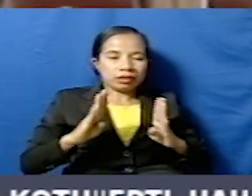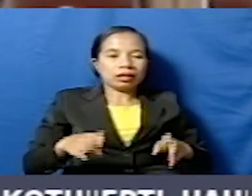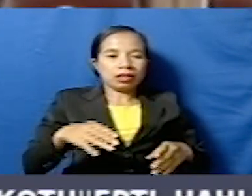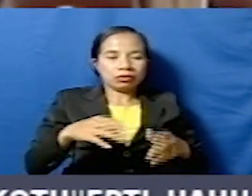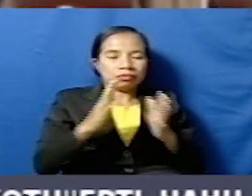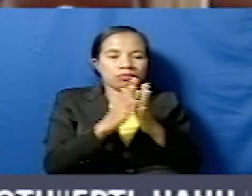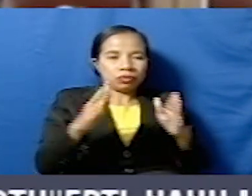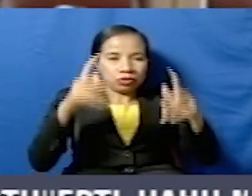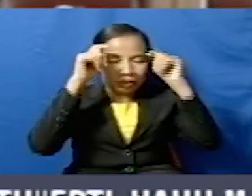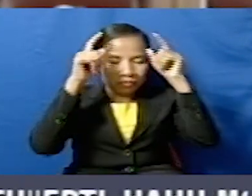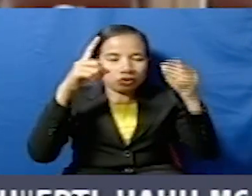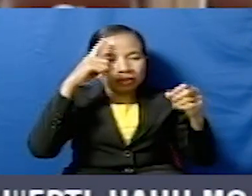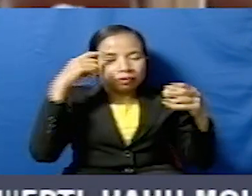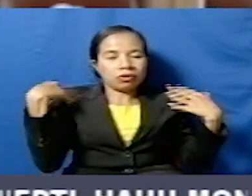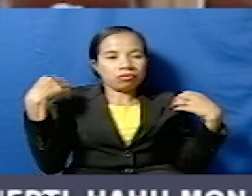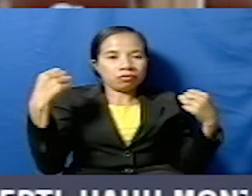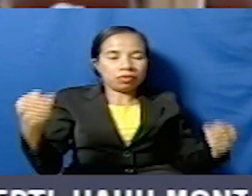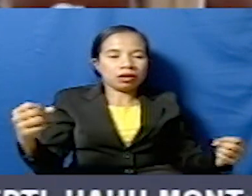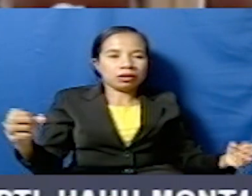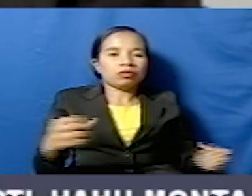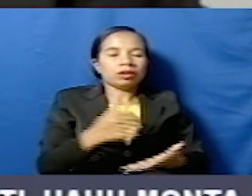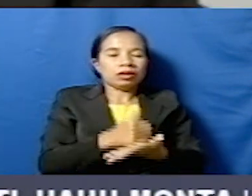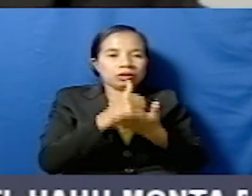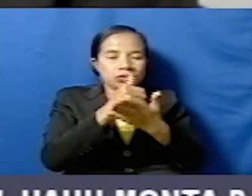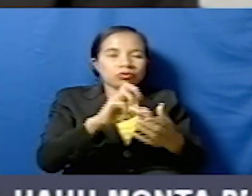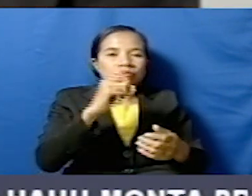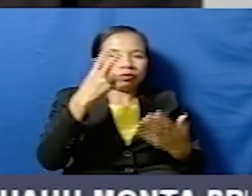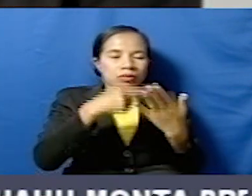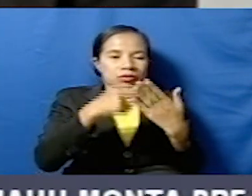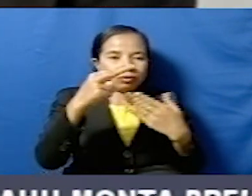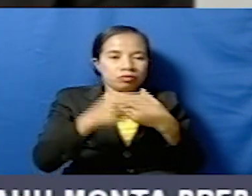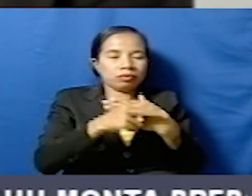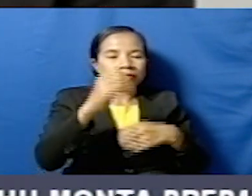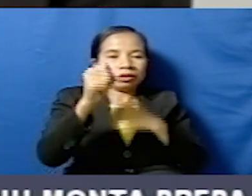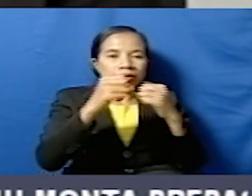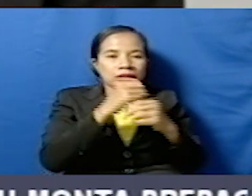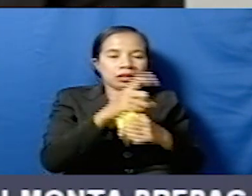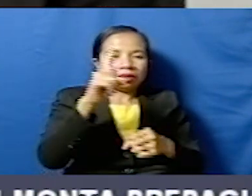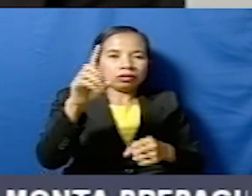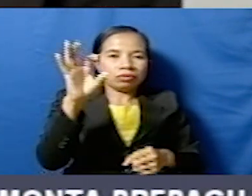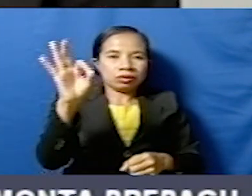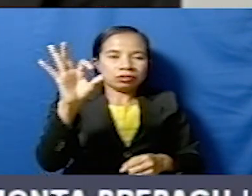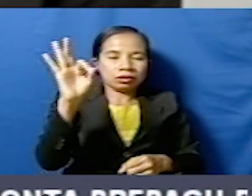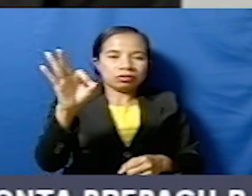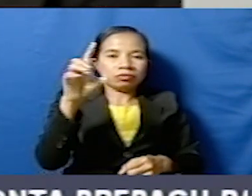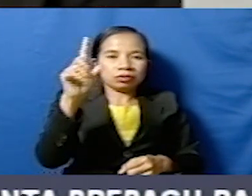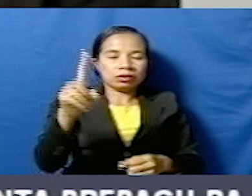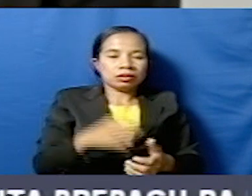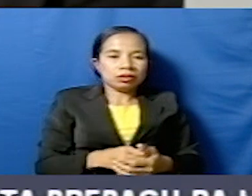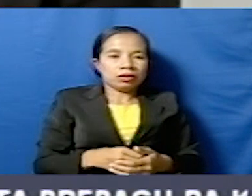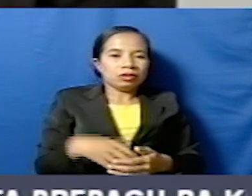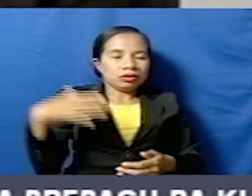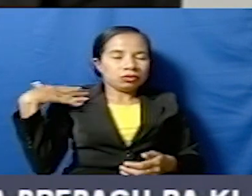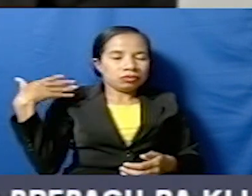Atembrani Salva Imagem Massacre 12 de Novembro, Tinan Reunida Atusia Sianulu Resinida.